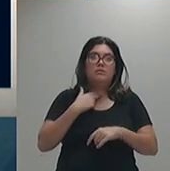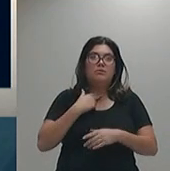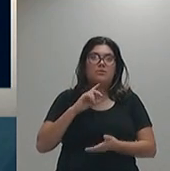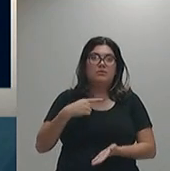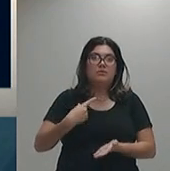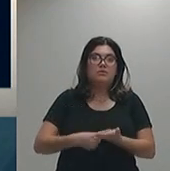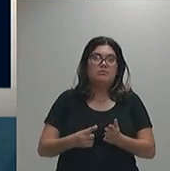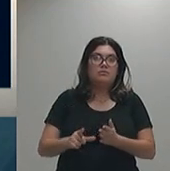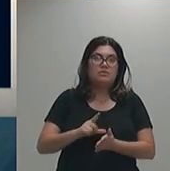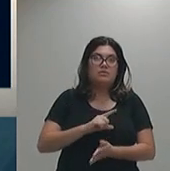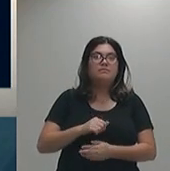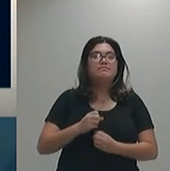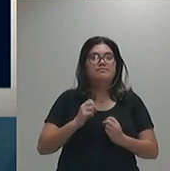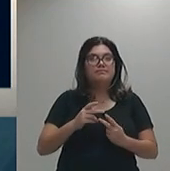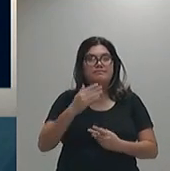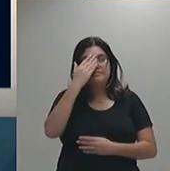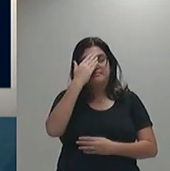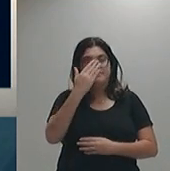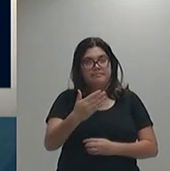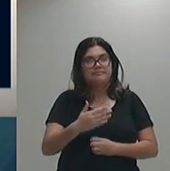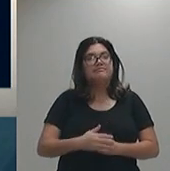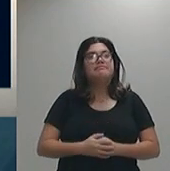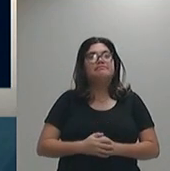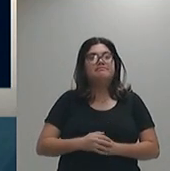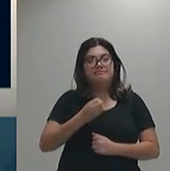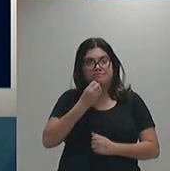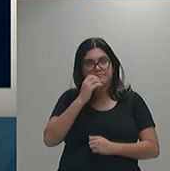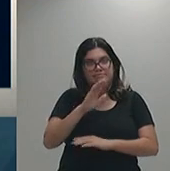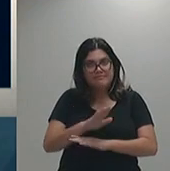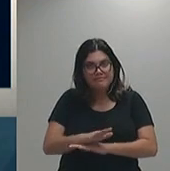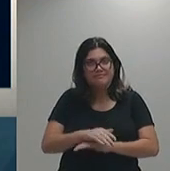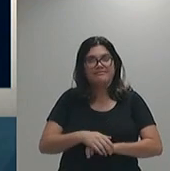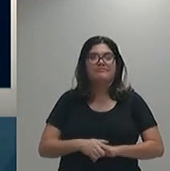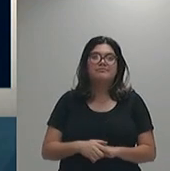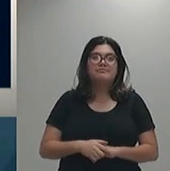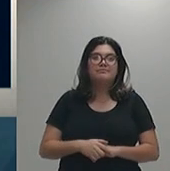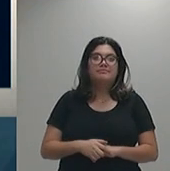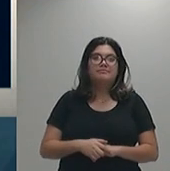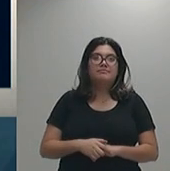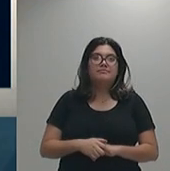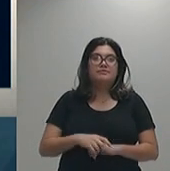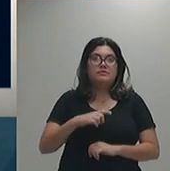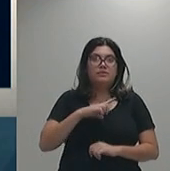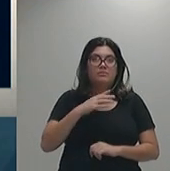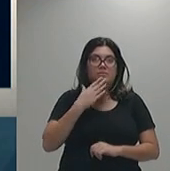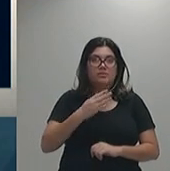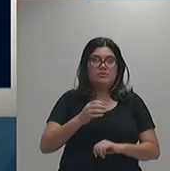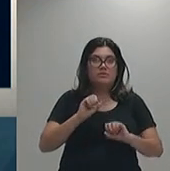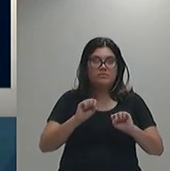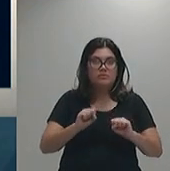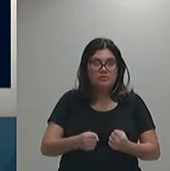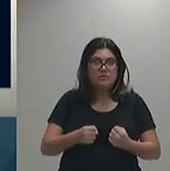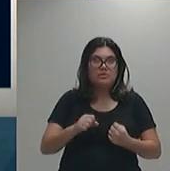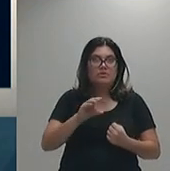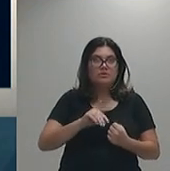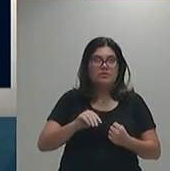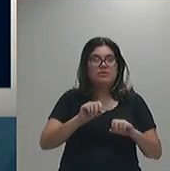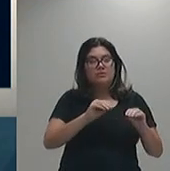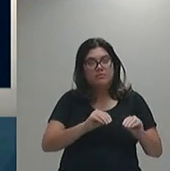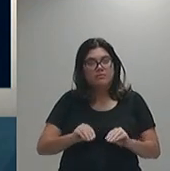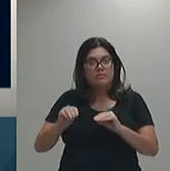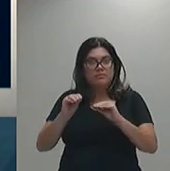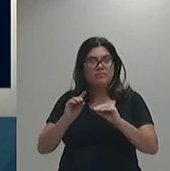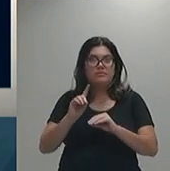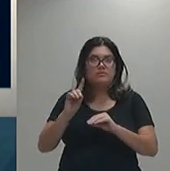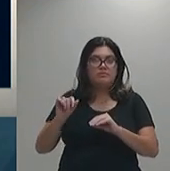agradeço a vossa excelência obrigado obrigado mesmo o dar de presente tem água tem sustentação oral no meu caso que fica importante aliado que cadeado para a prova